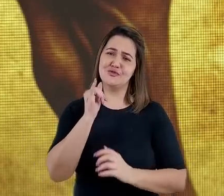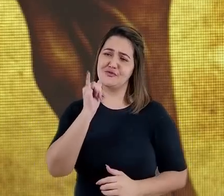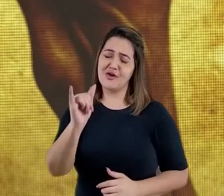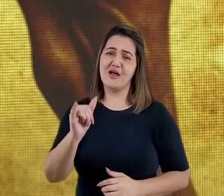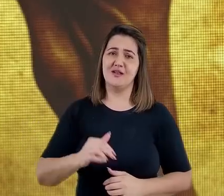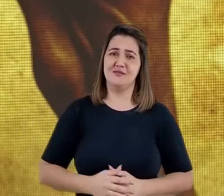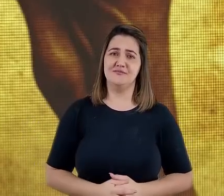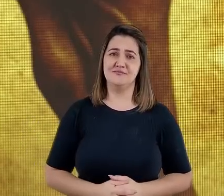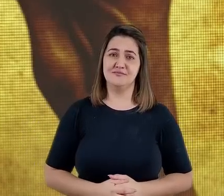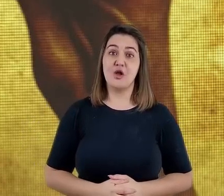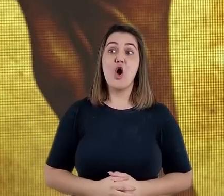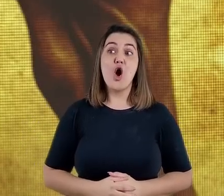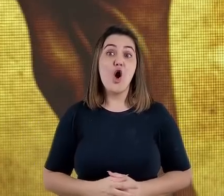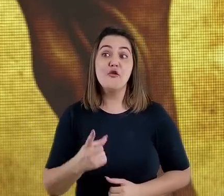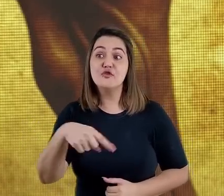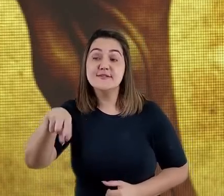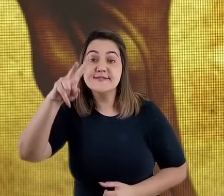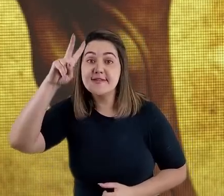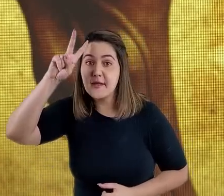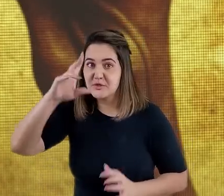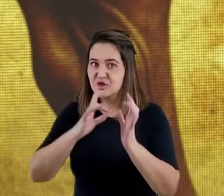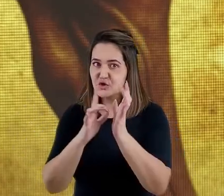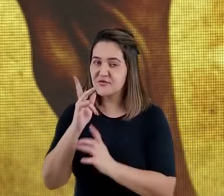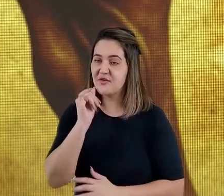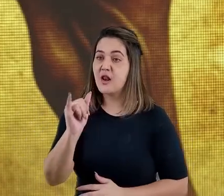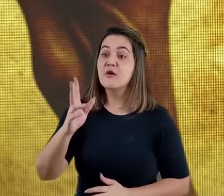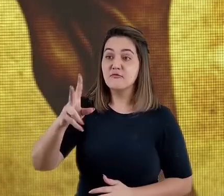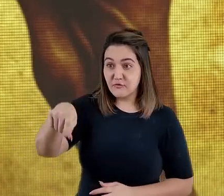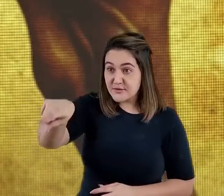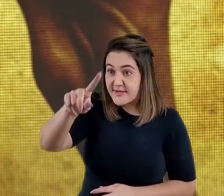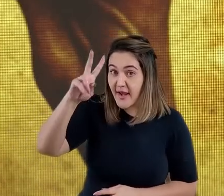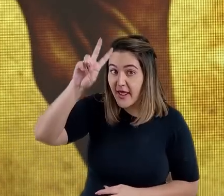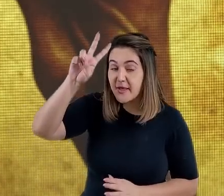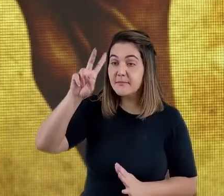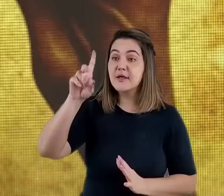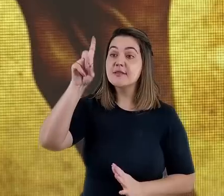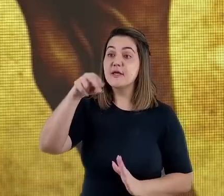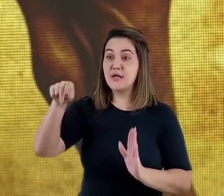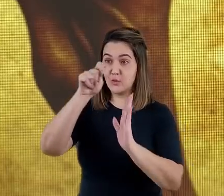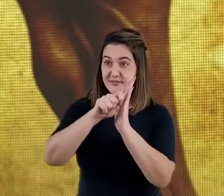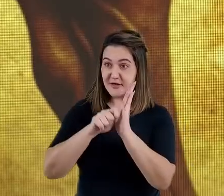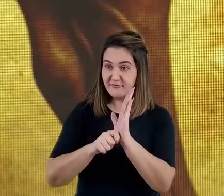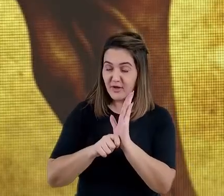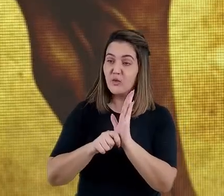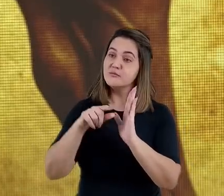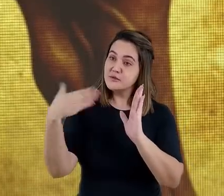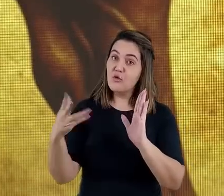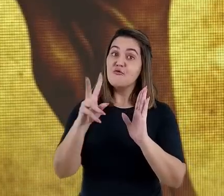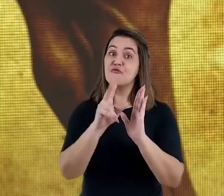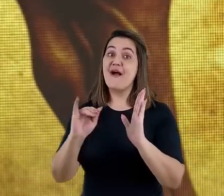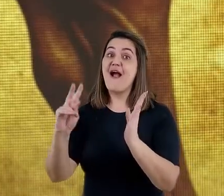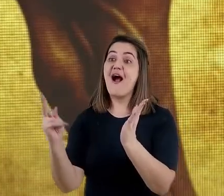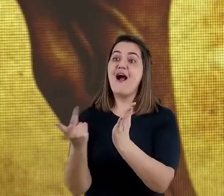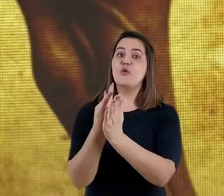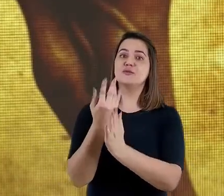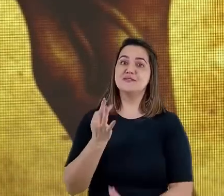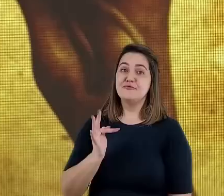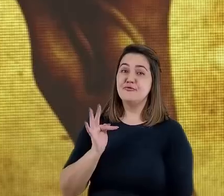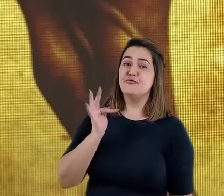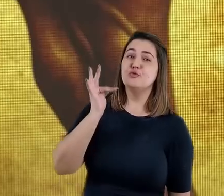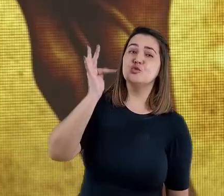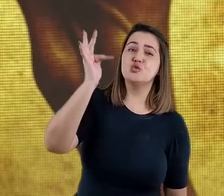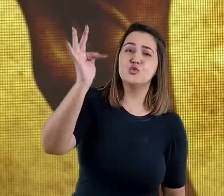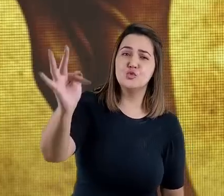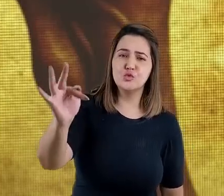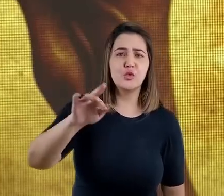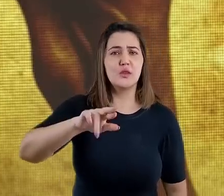frase ou esta expressão no futuro e no contexto do Império Romano. Logo, Jesus não via